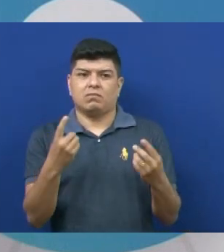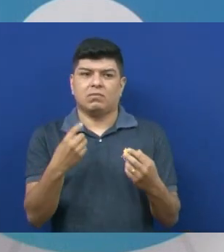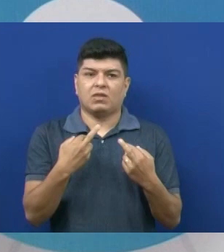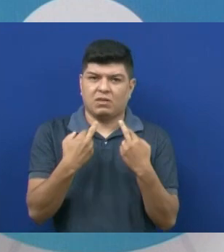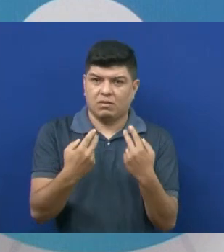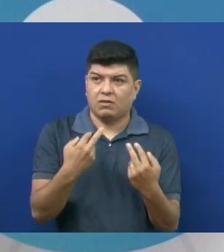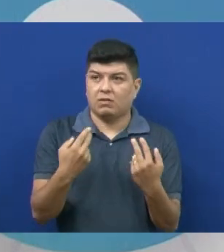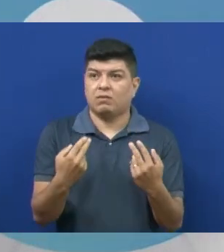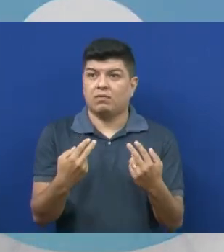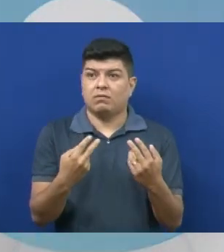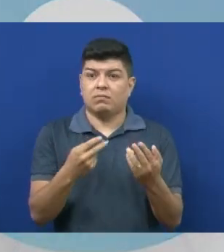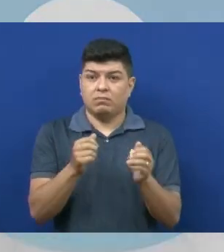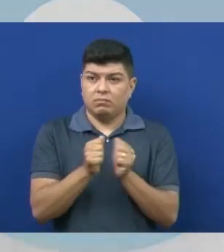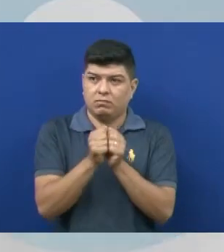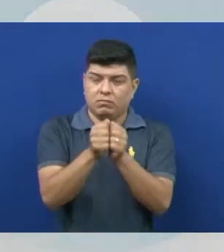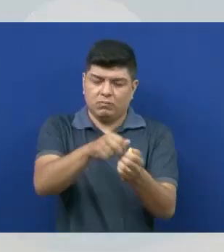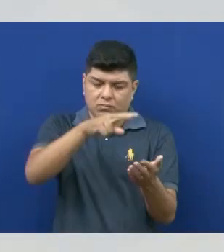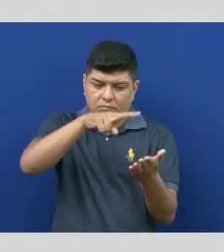acompanhem na leitura.